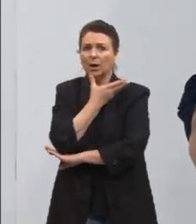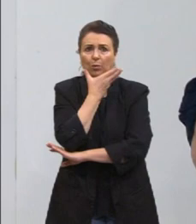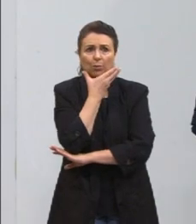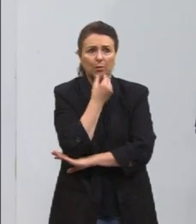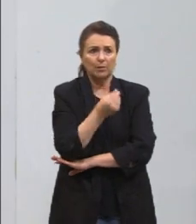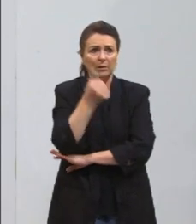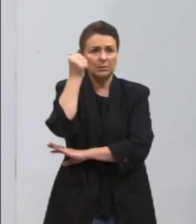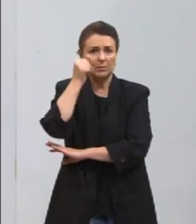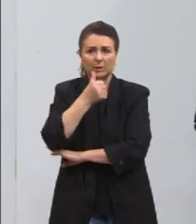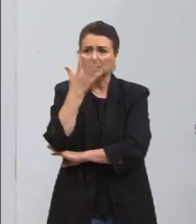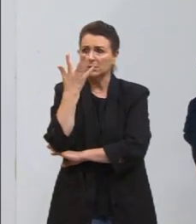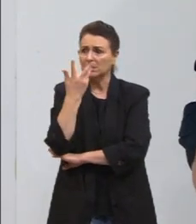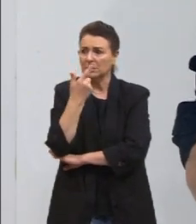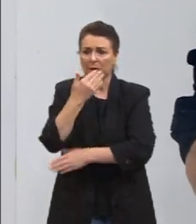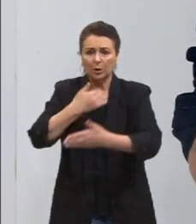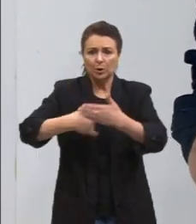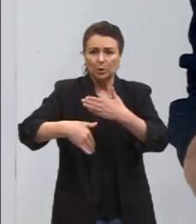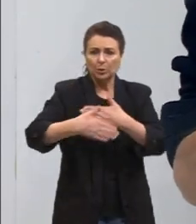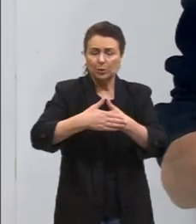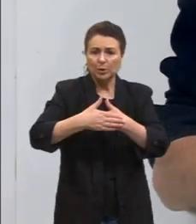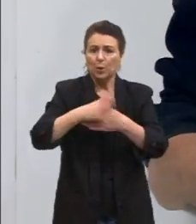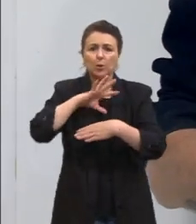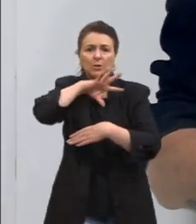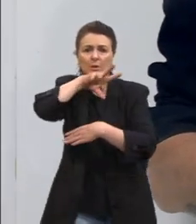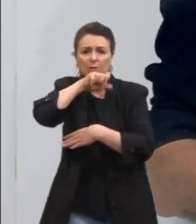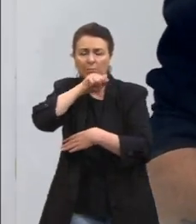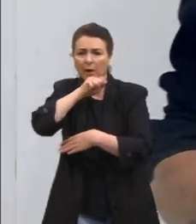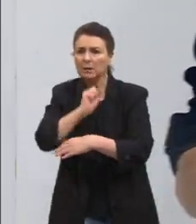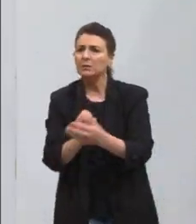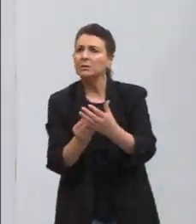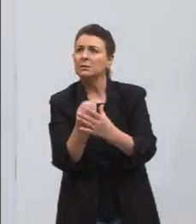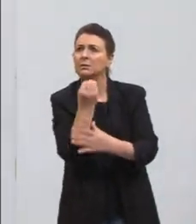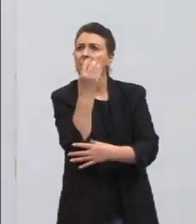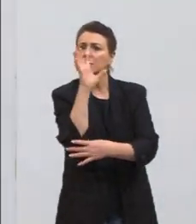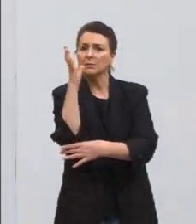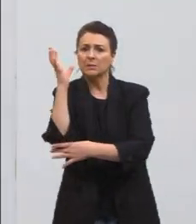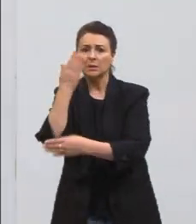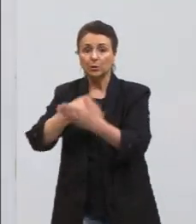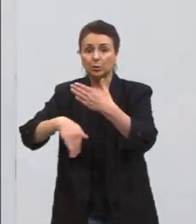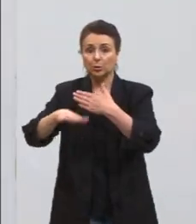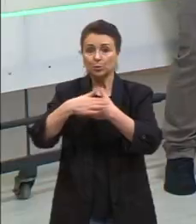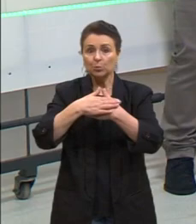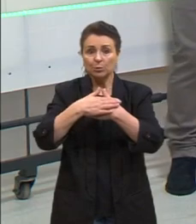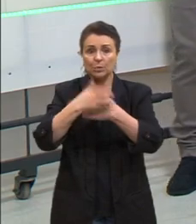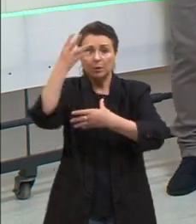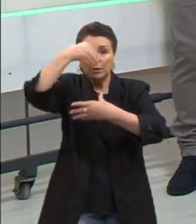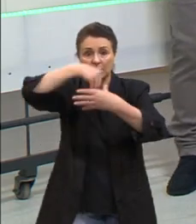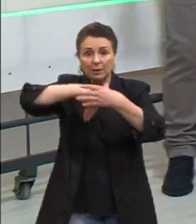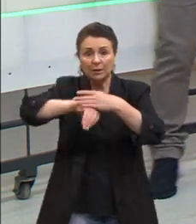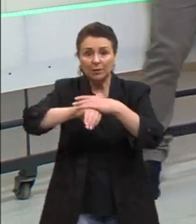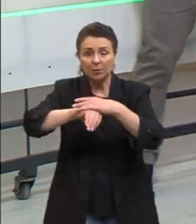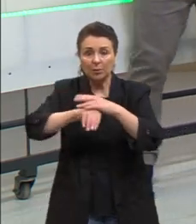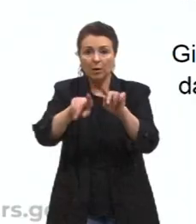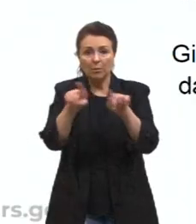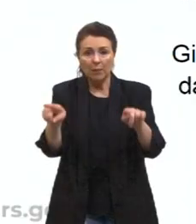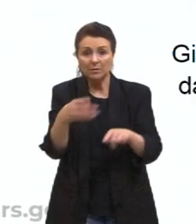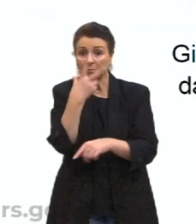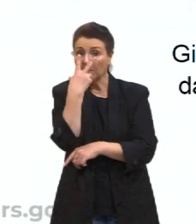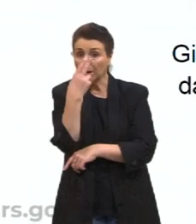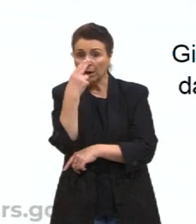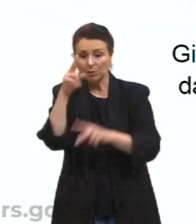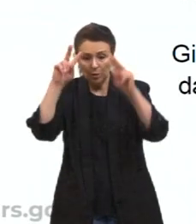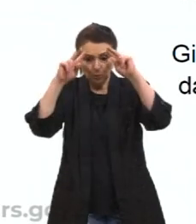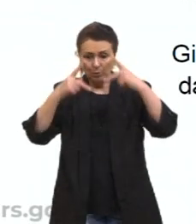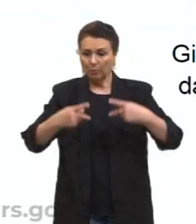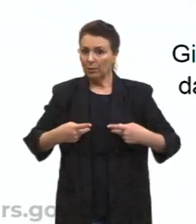você quebrar né vai ter problemas mas nós nos reconhecemos mais como parte da natureza isso tem muita influência